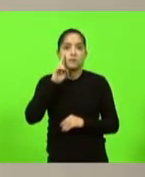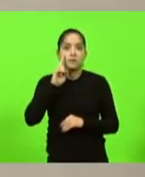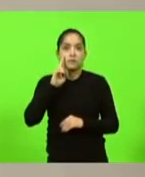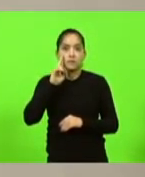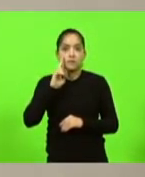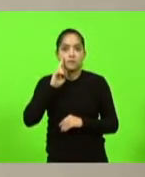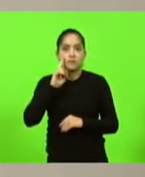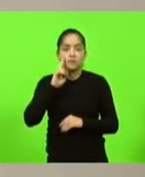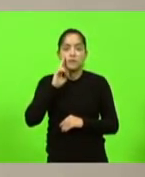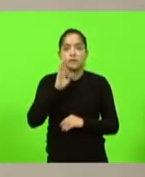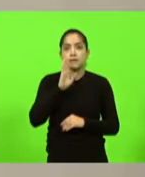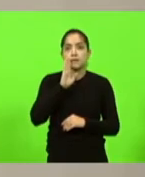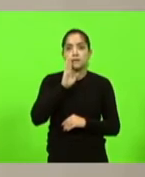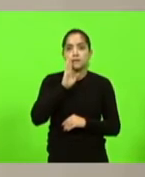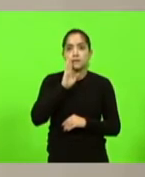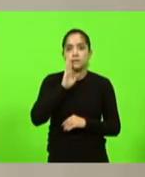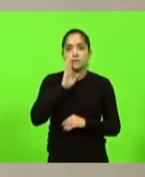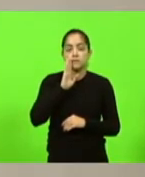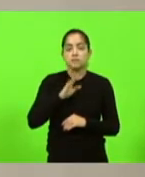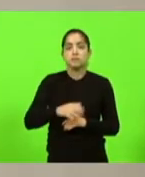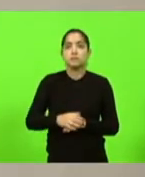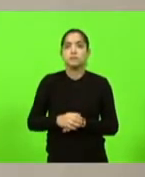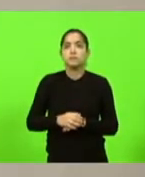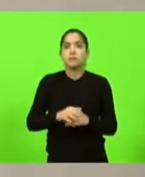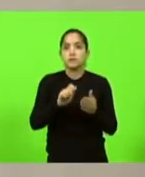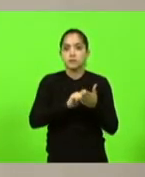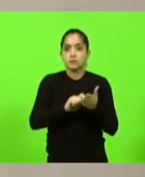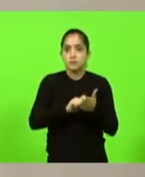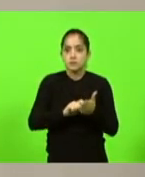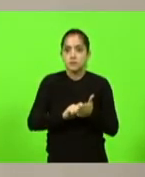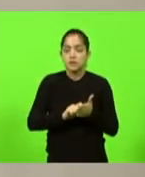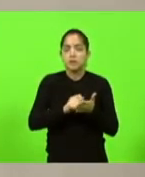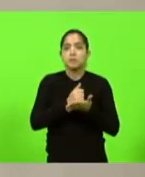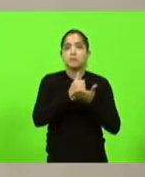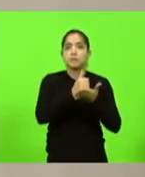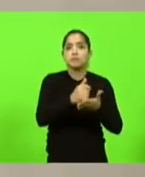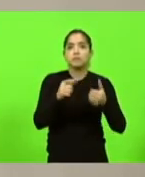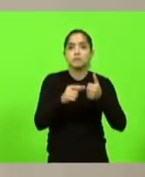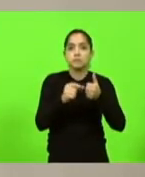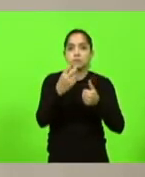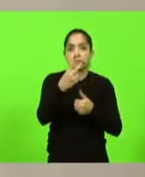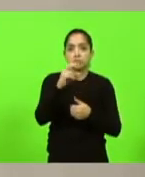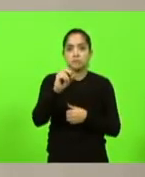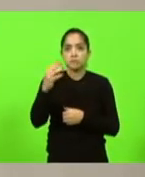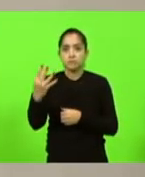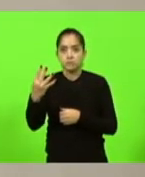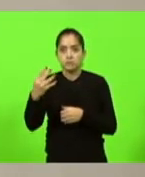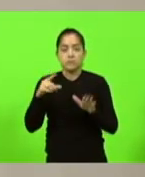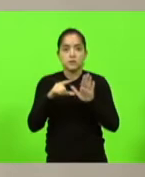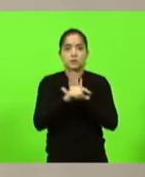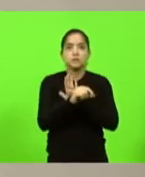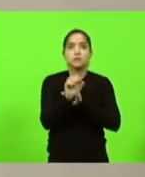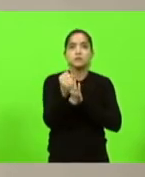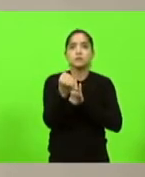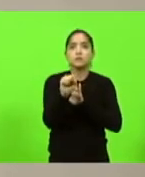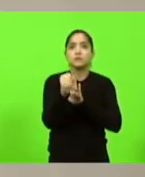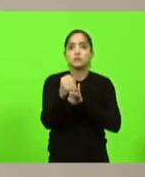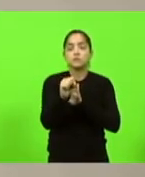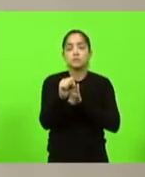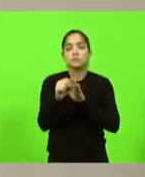Nilson Berlanda, os deputados que subscrevem o presente com amparo no artigo 204, inciso 8º, cumulado com o